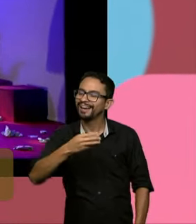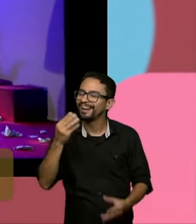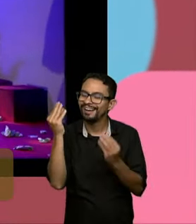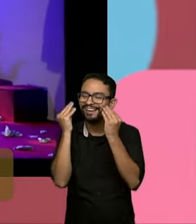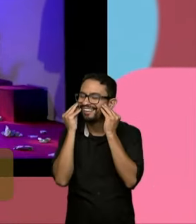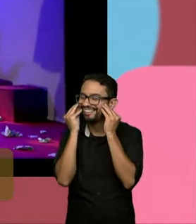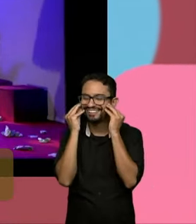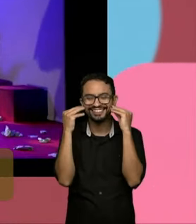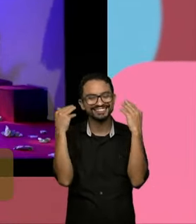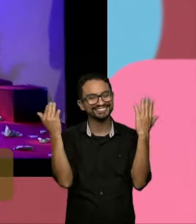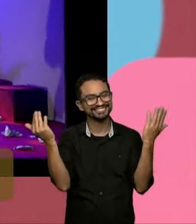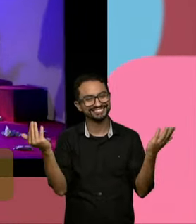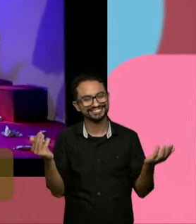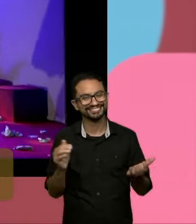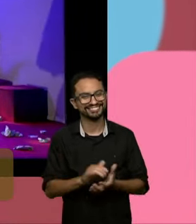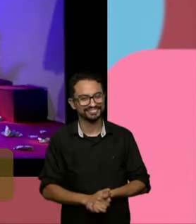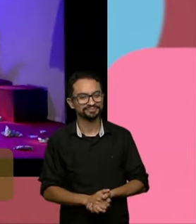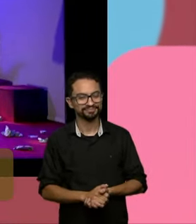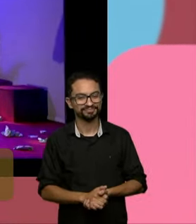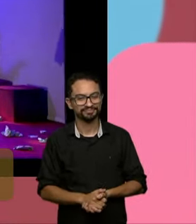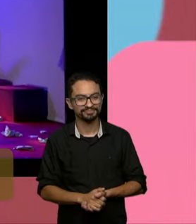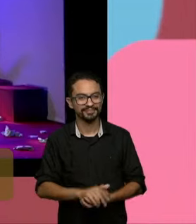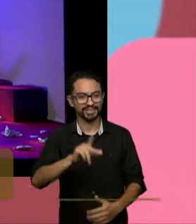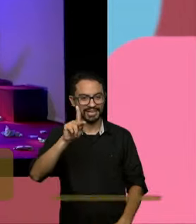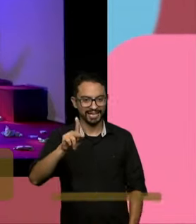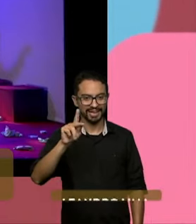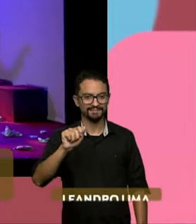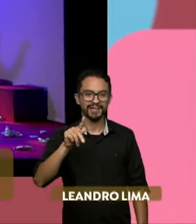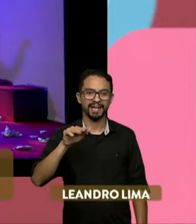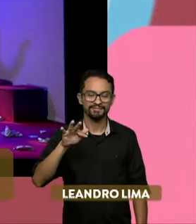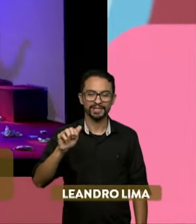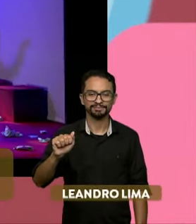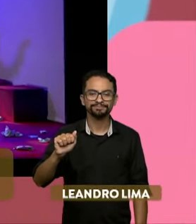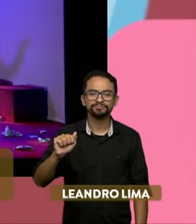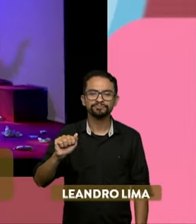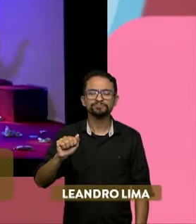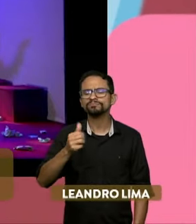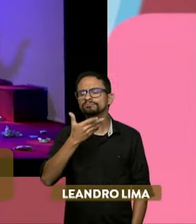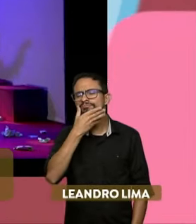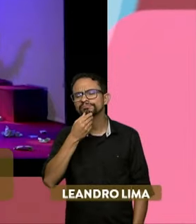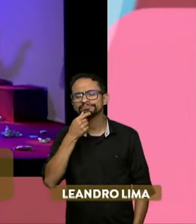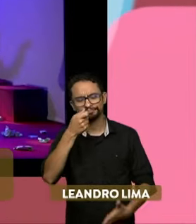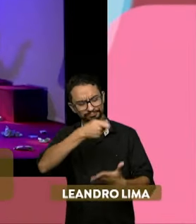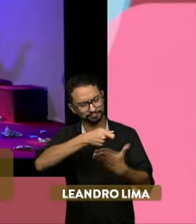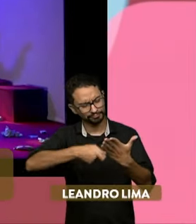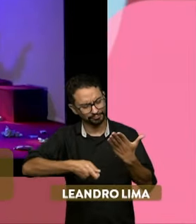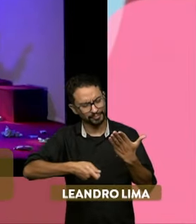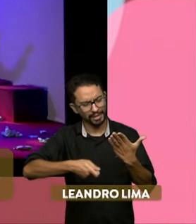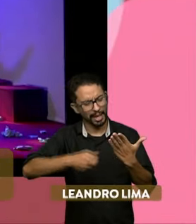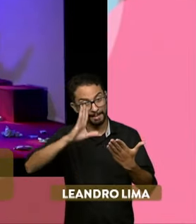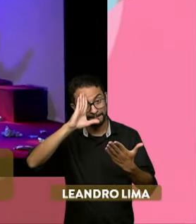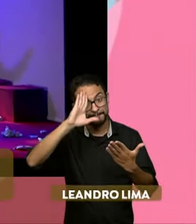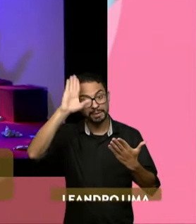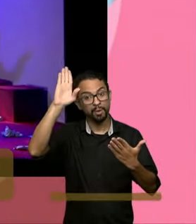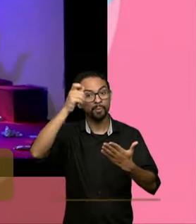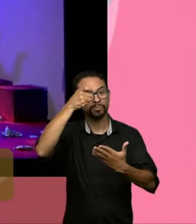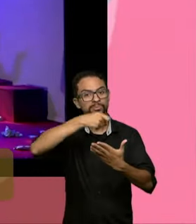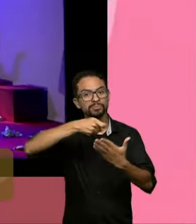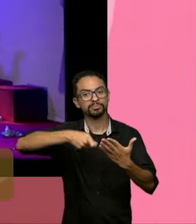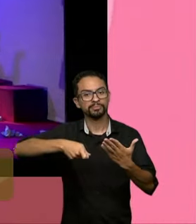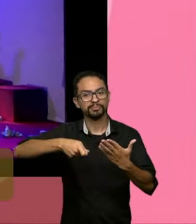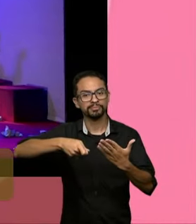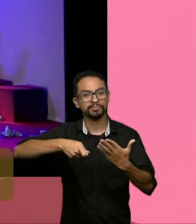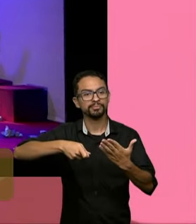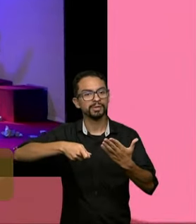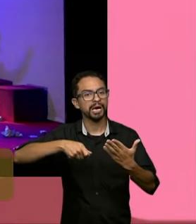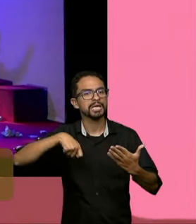a história, conta. E é a história do Kafka, o Franz Kafka, um dos grandes escritores, para quem não conhece, os maiores escritores, que era um cara tido